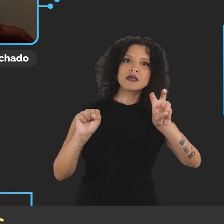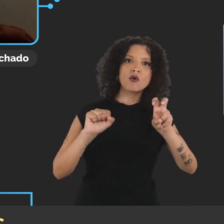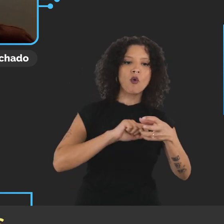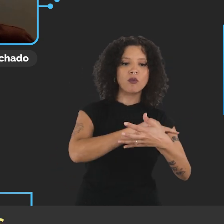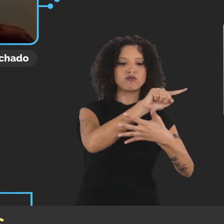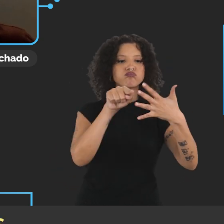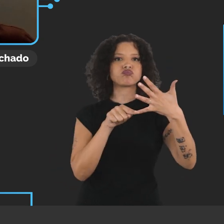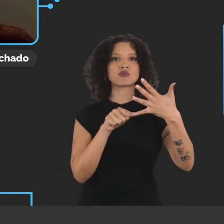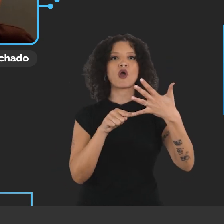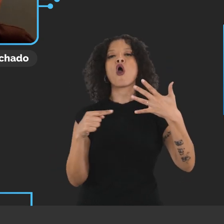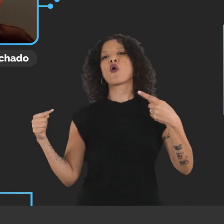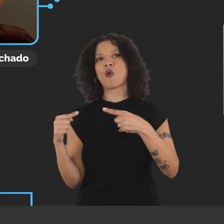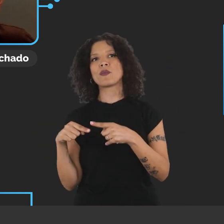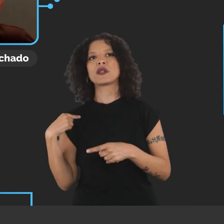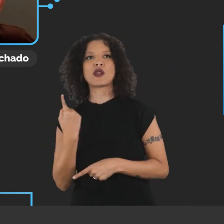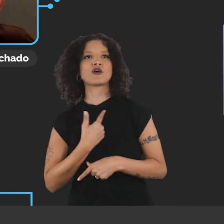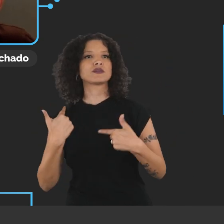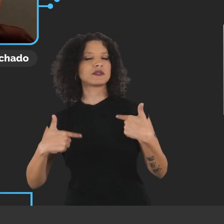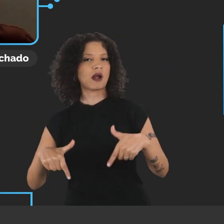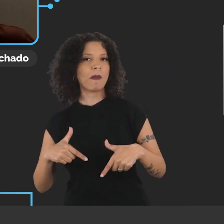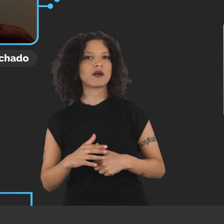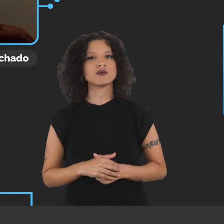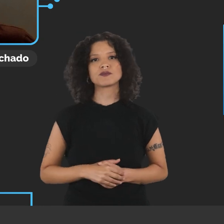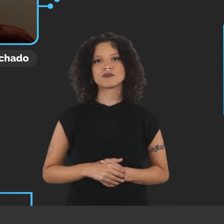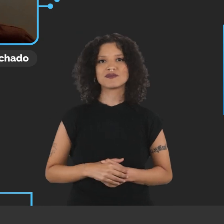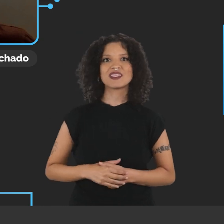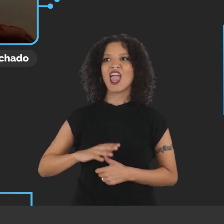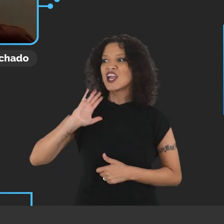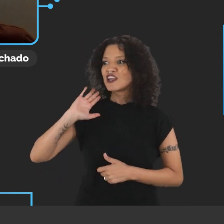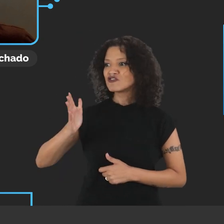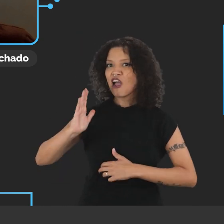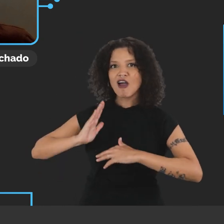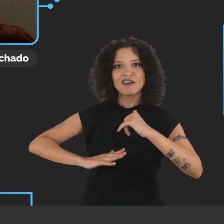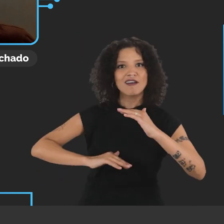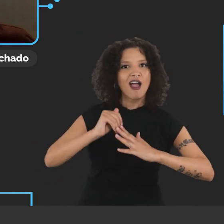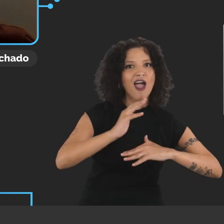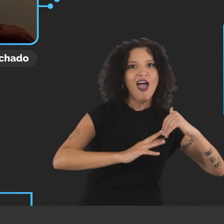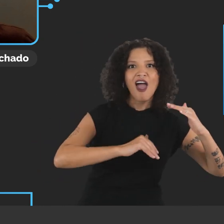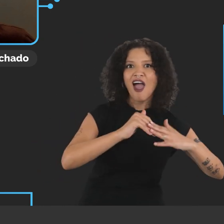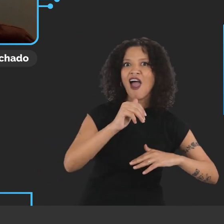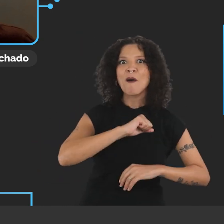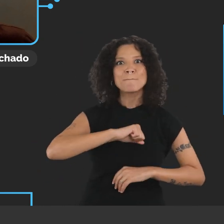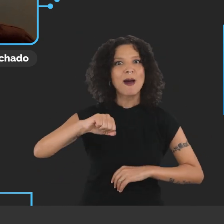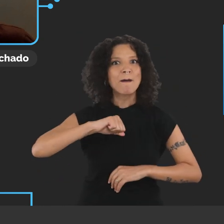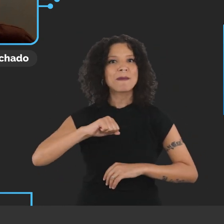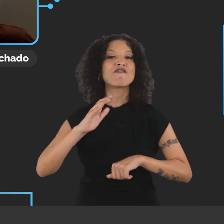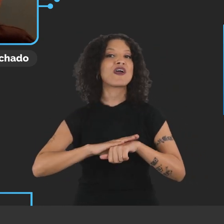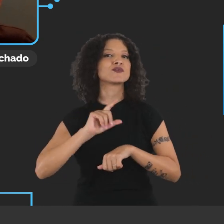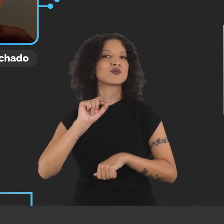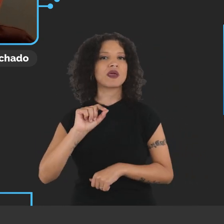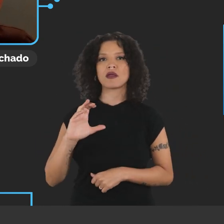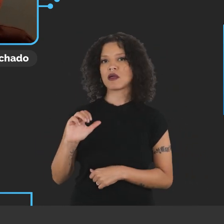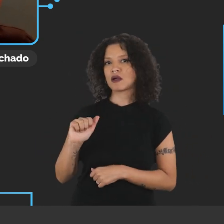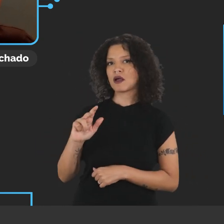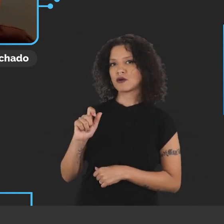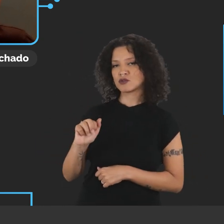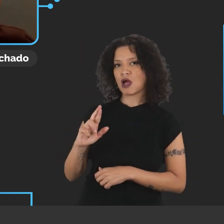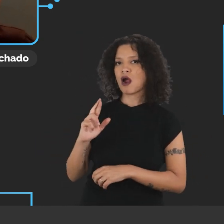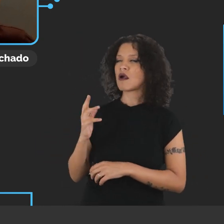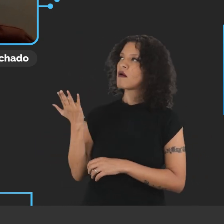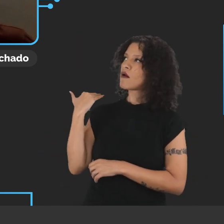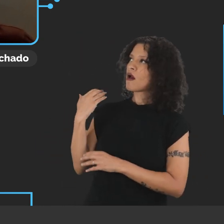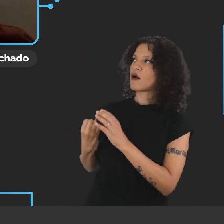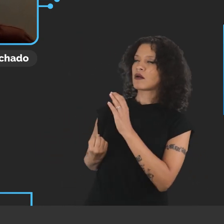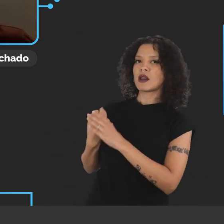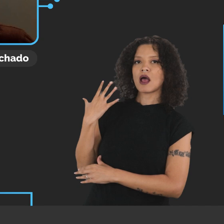os que estão mais alinhados ao nosso trabalho. O que a gente já causou, né, por aí? A Causar nasceu